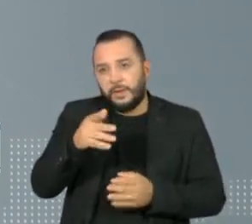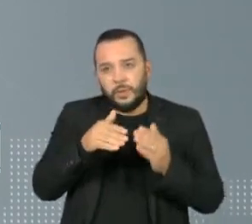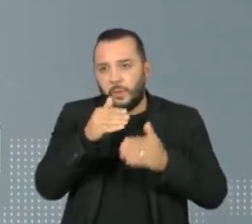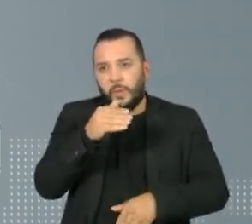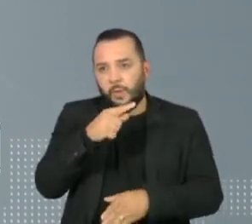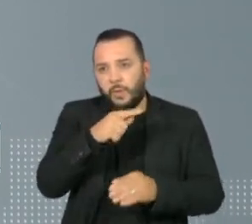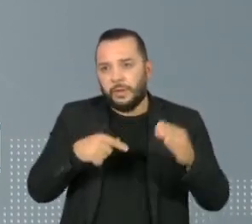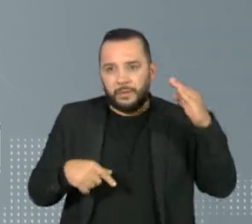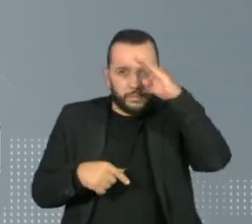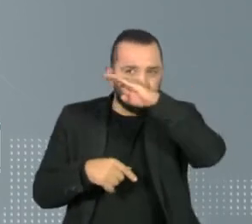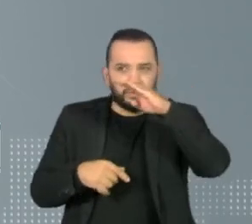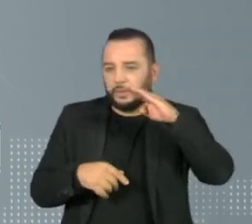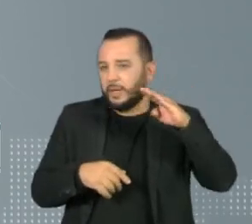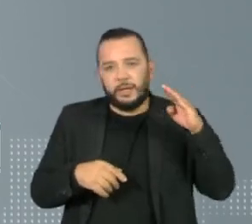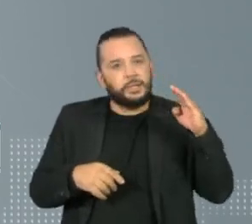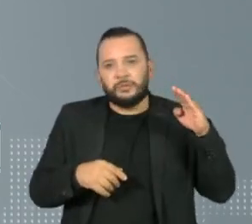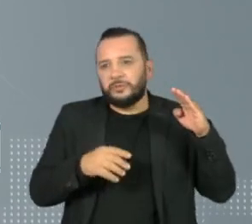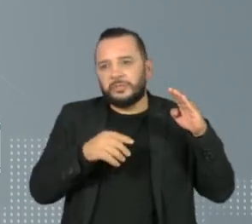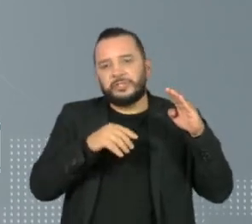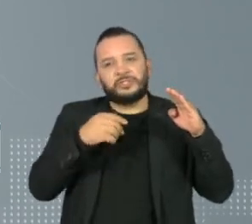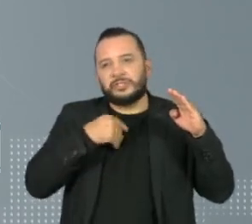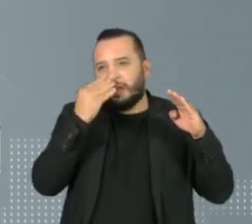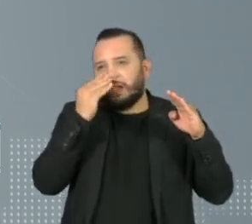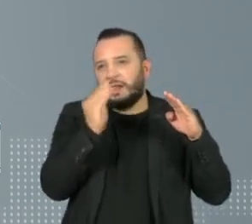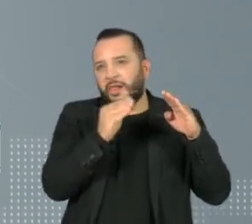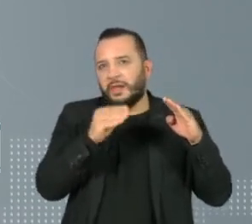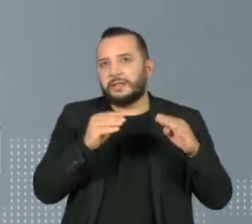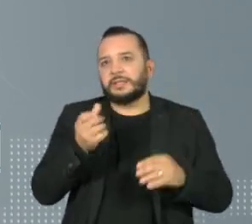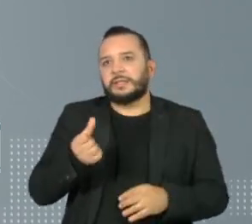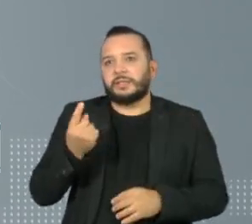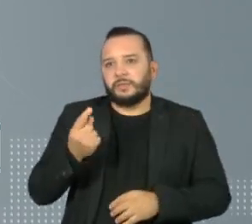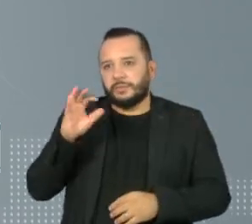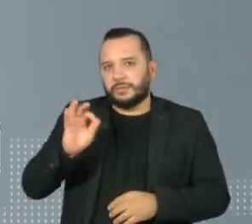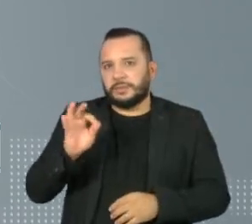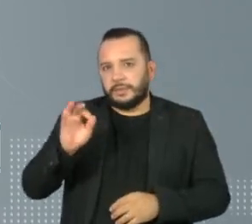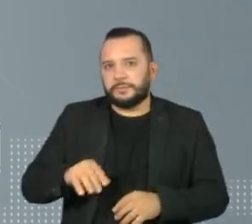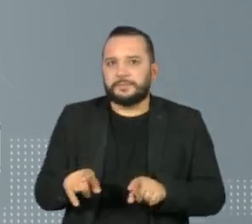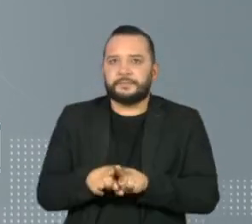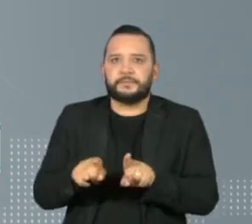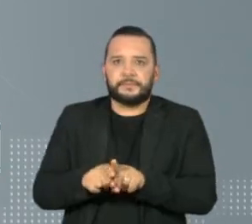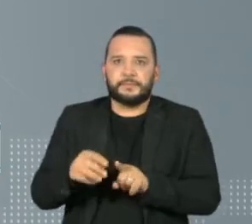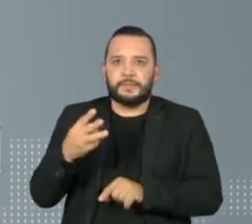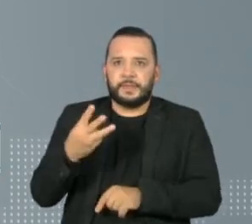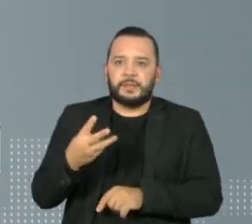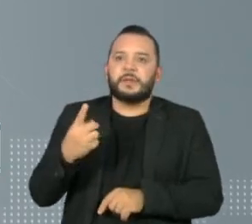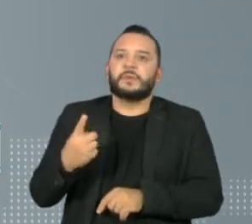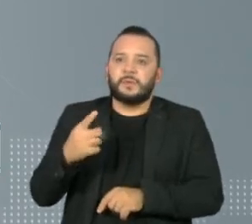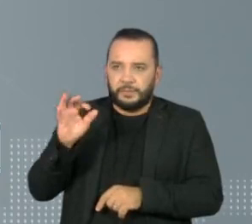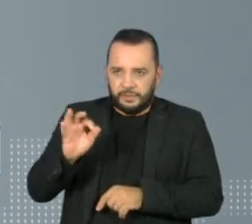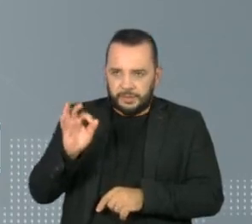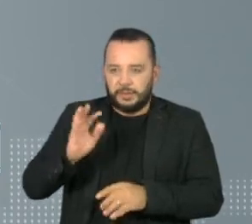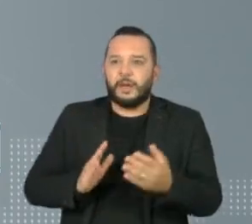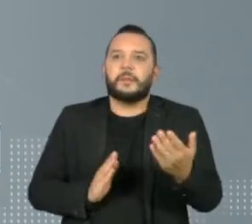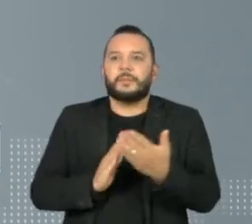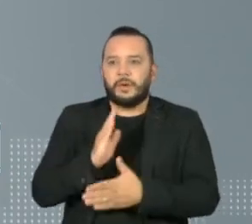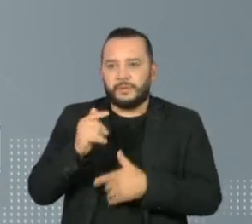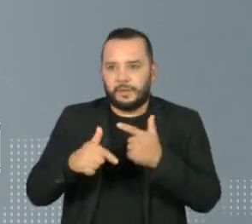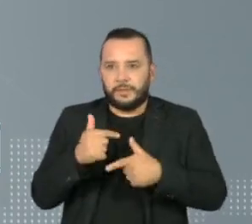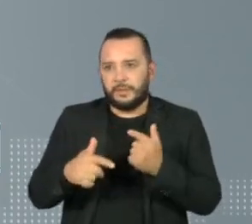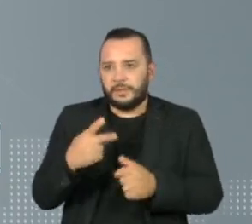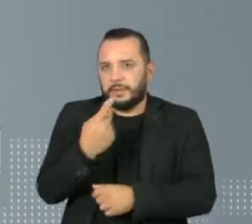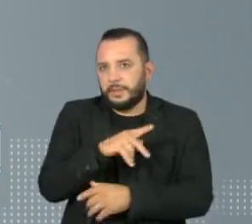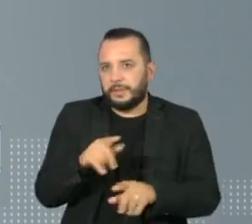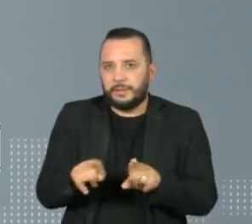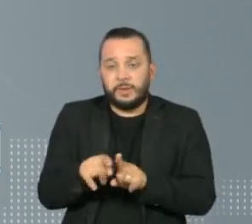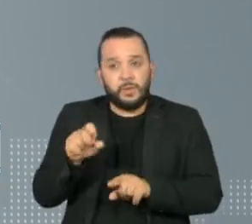desaprovar o governo Jair bolsonaro é de 61 por cento 31 por cento aprovam o trabalho de bolsonaro